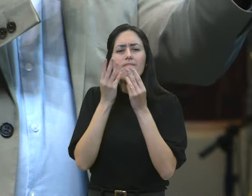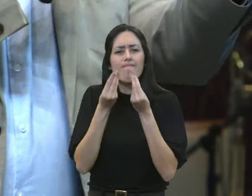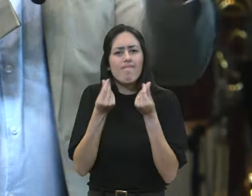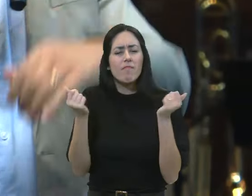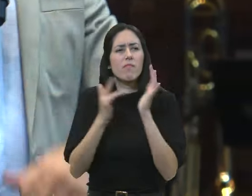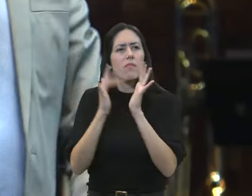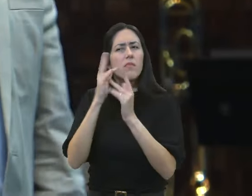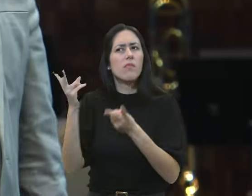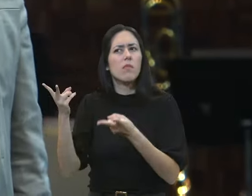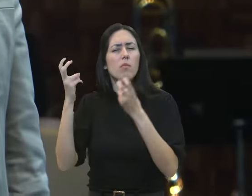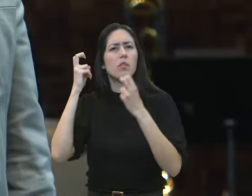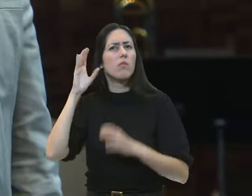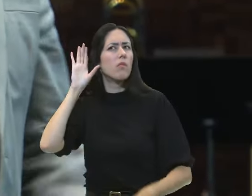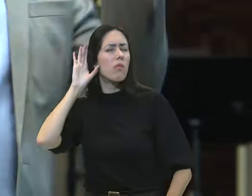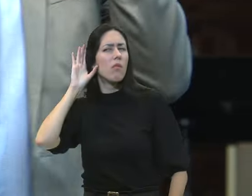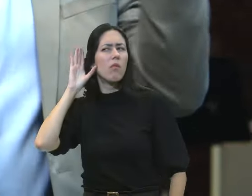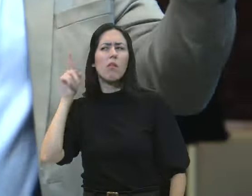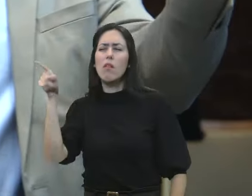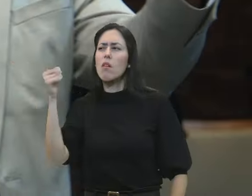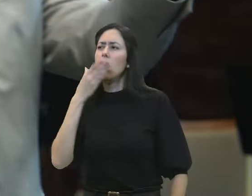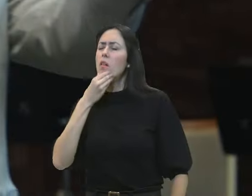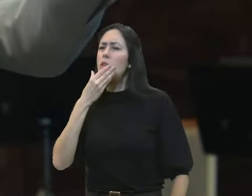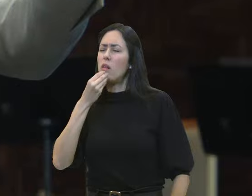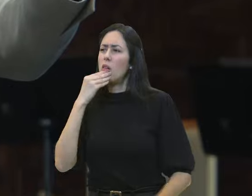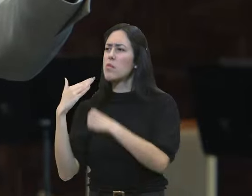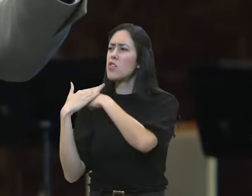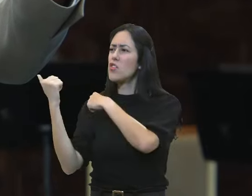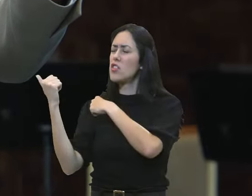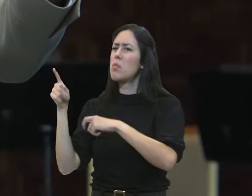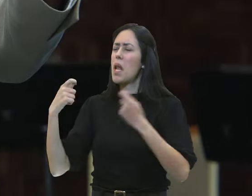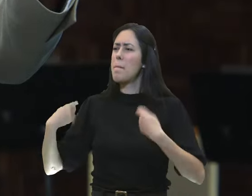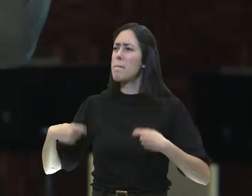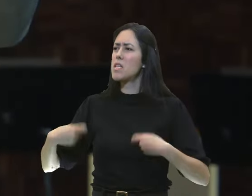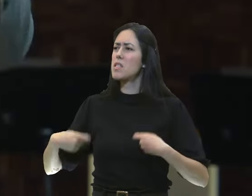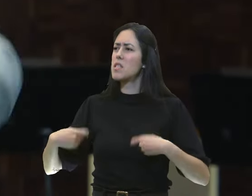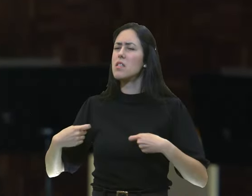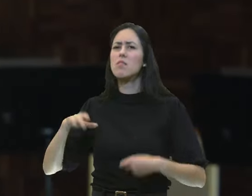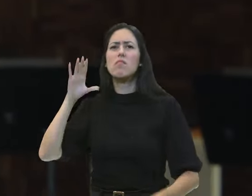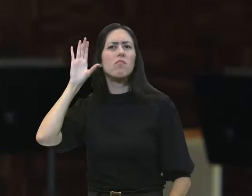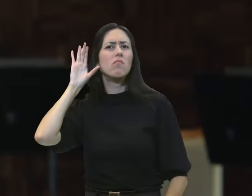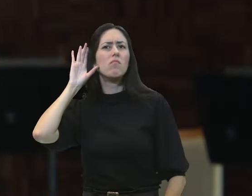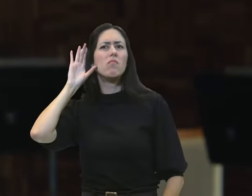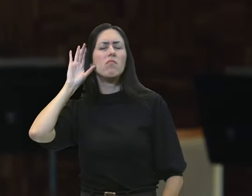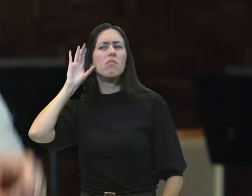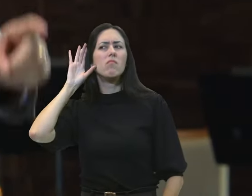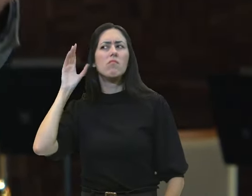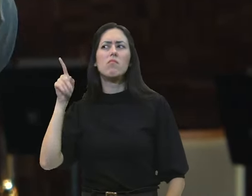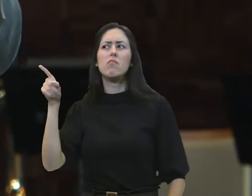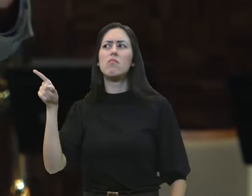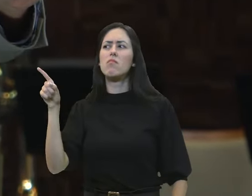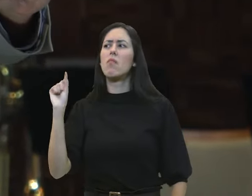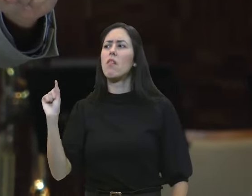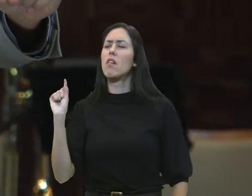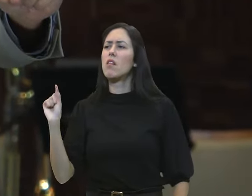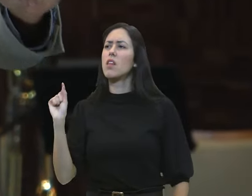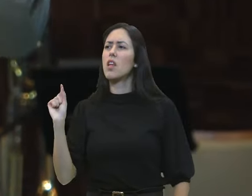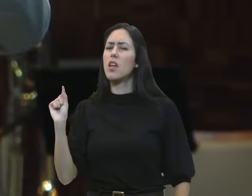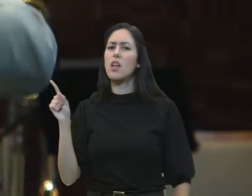a necessidade do cego. Ele ouve o grito e ele para